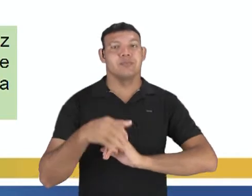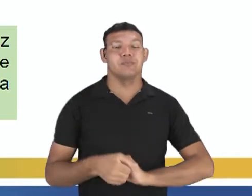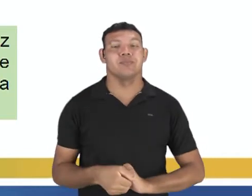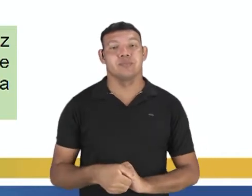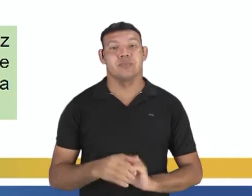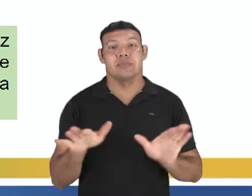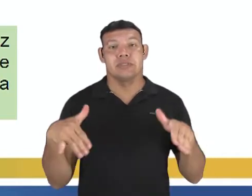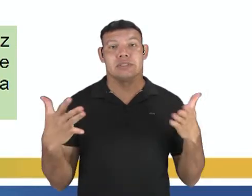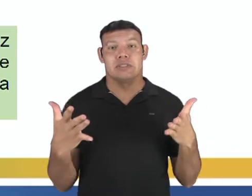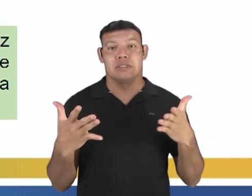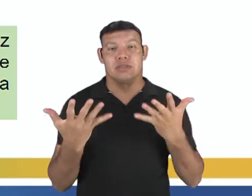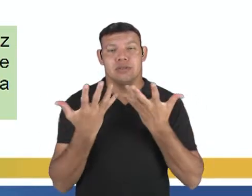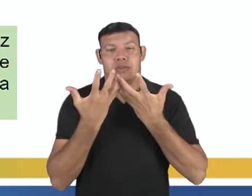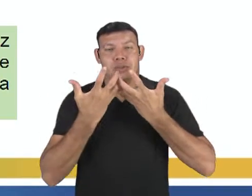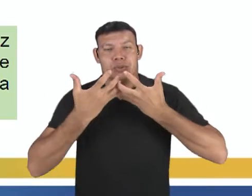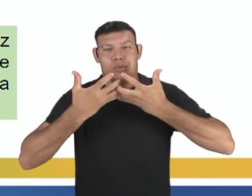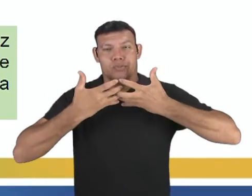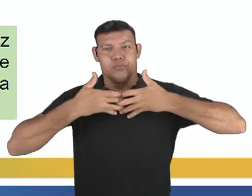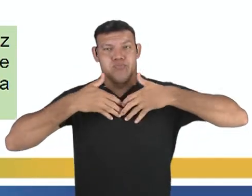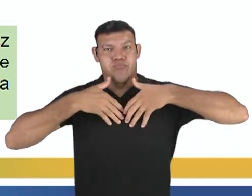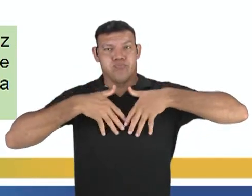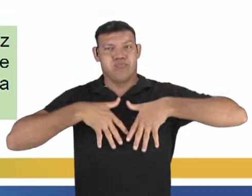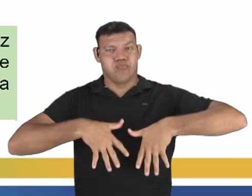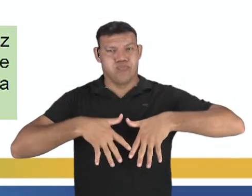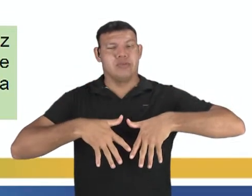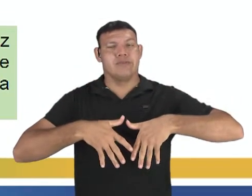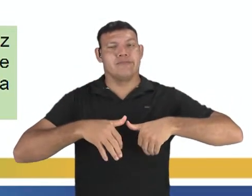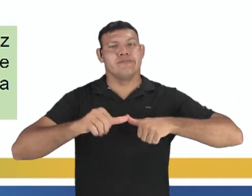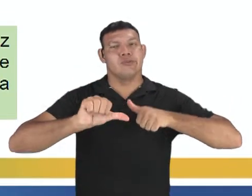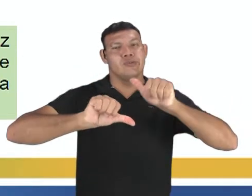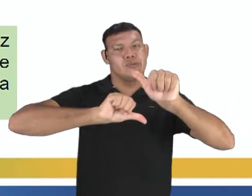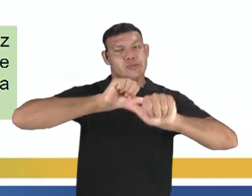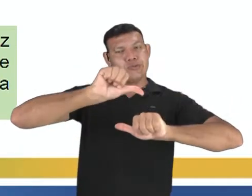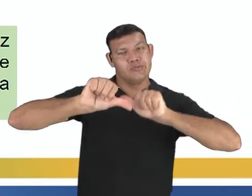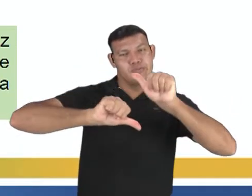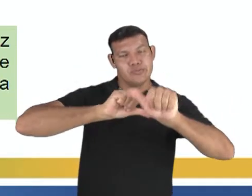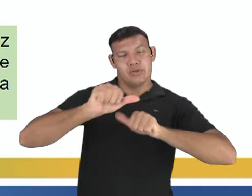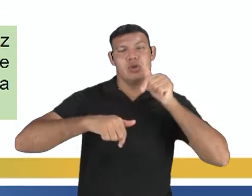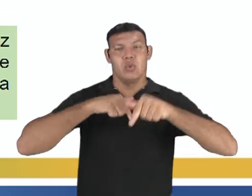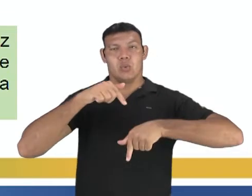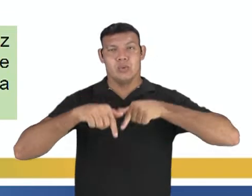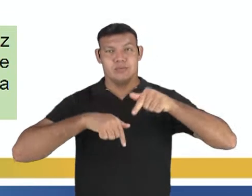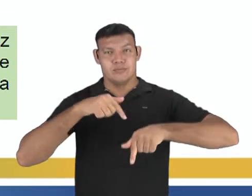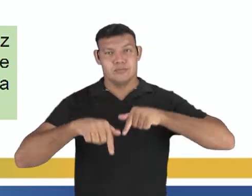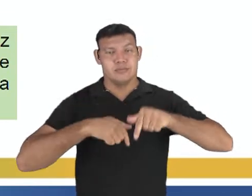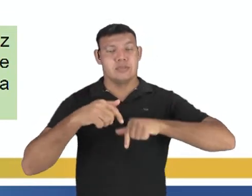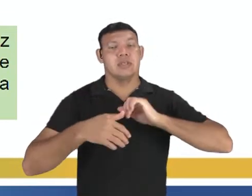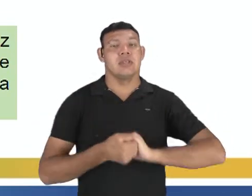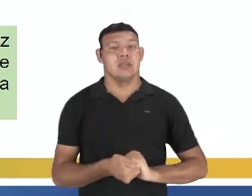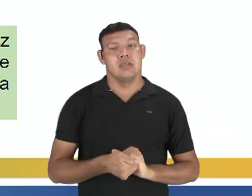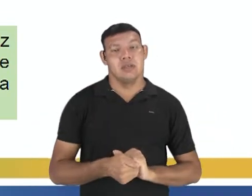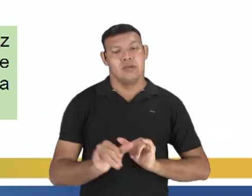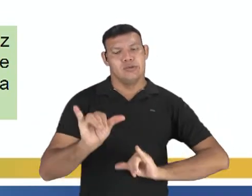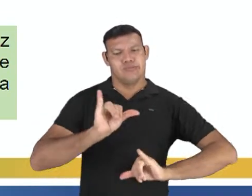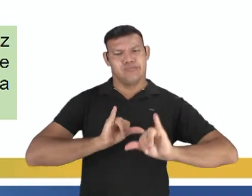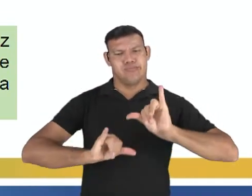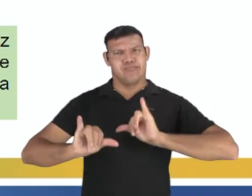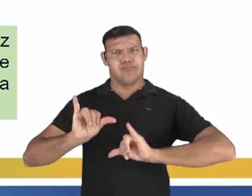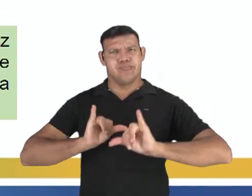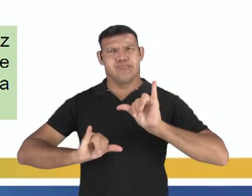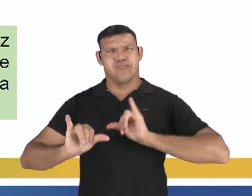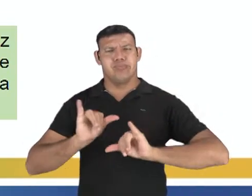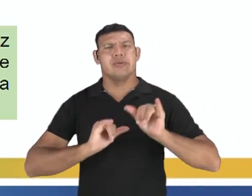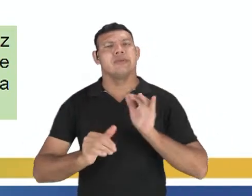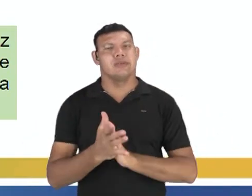metabolismo, ele se refere a um conjunto de reações químicas ou transformações químicas que as substâncias sofrem no